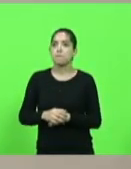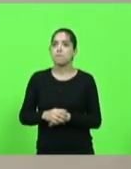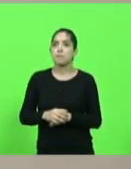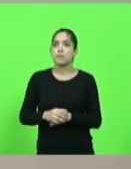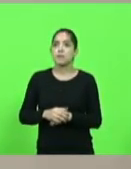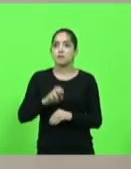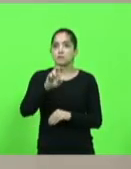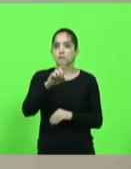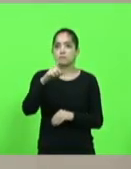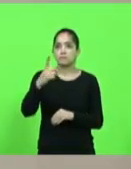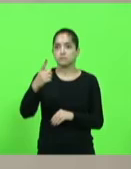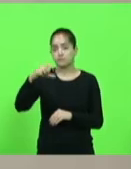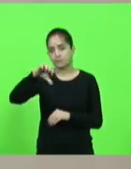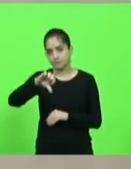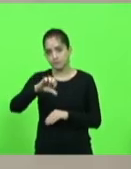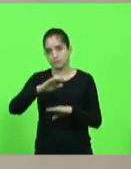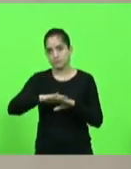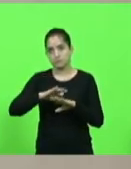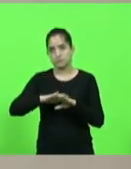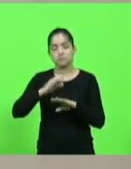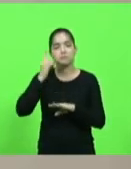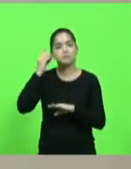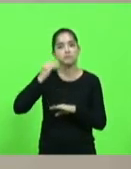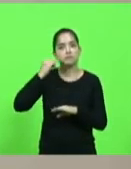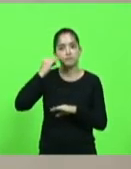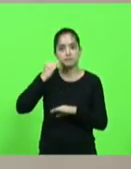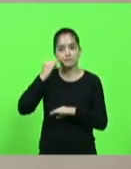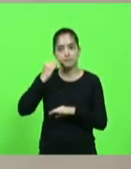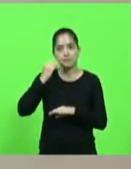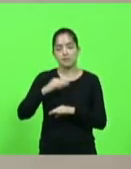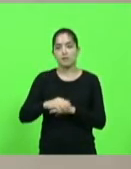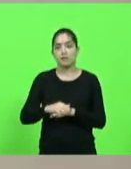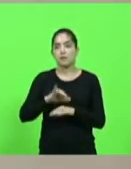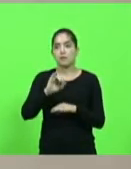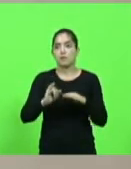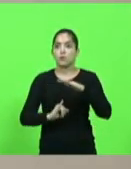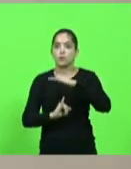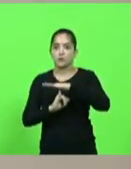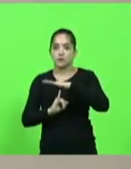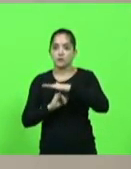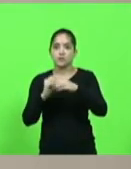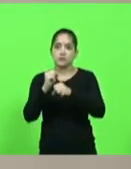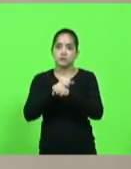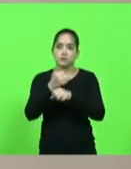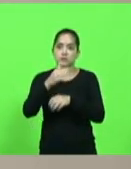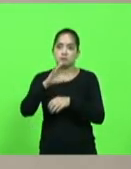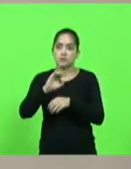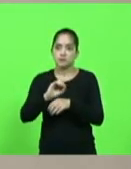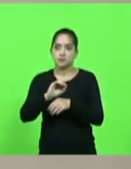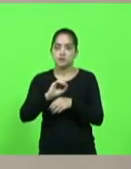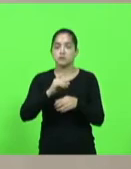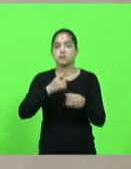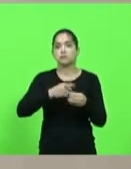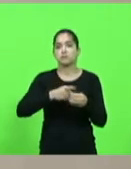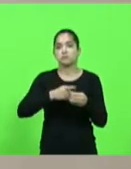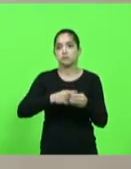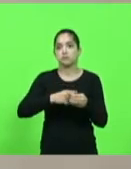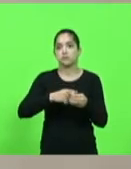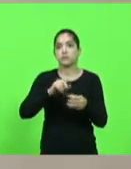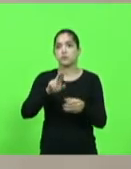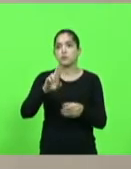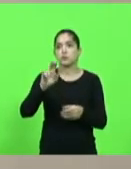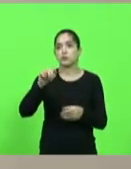Moção 519, autor, deputado Márcio Machado, manifestando aplausos ao IFSC pelos 10 anos de atividade no município de Urupema. Em discussão.